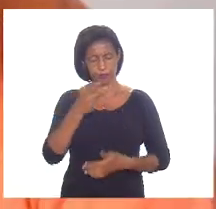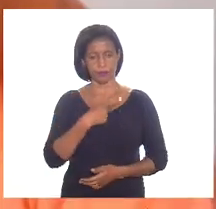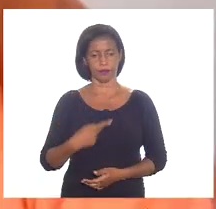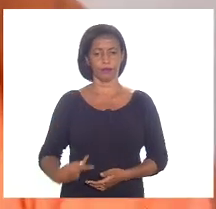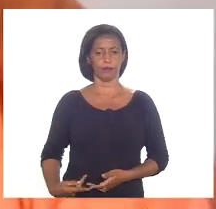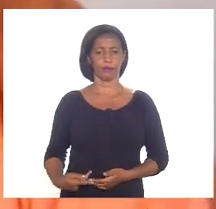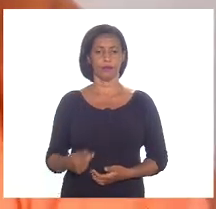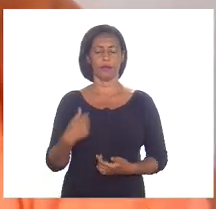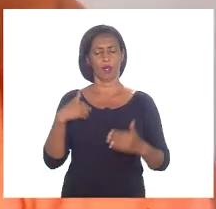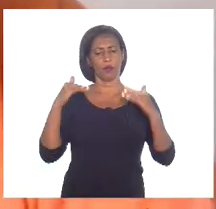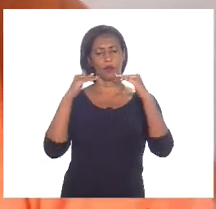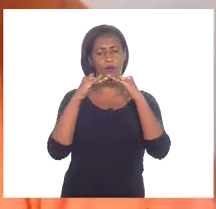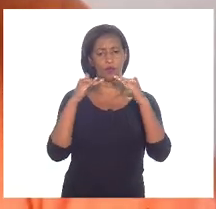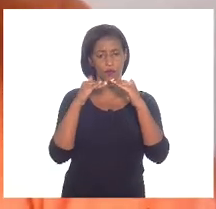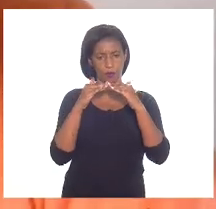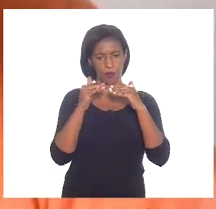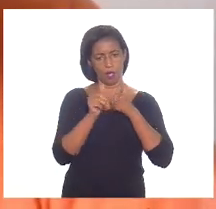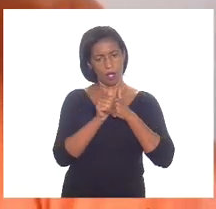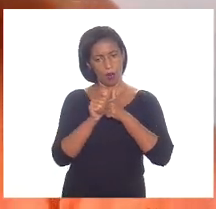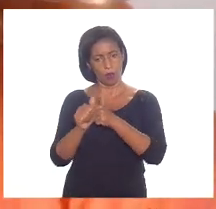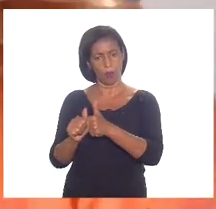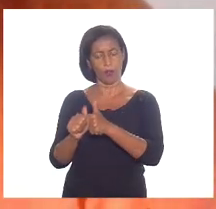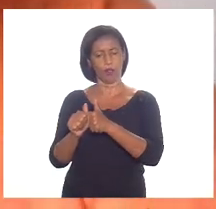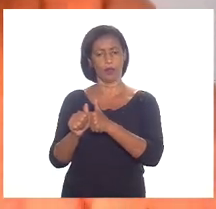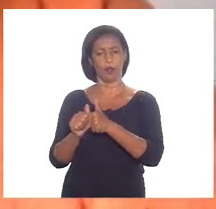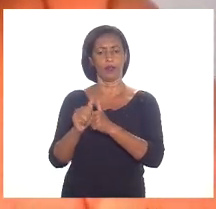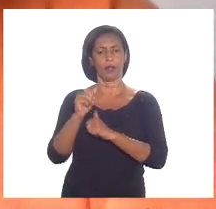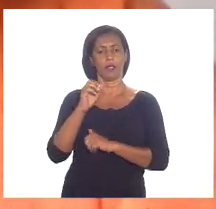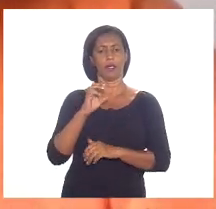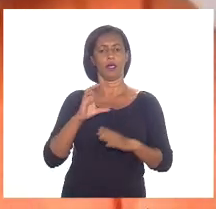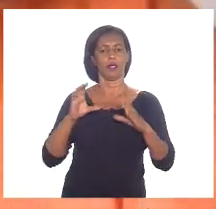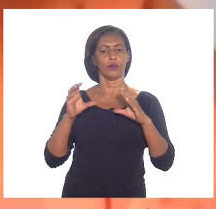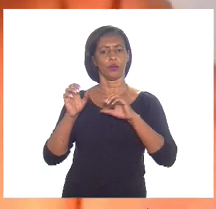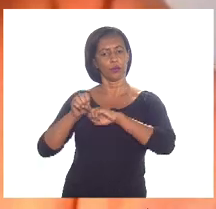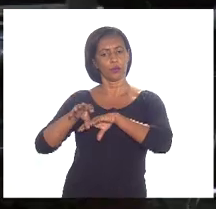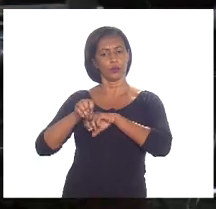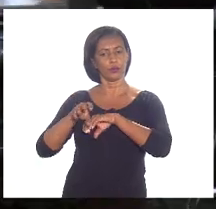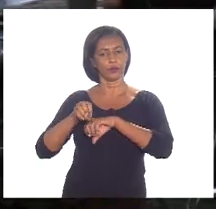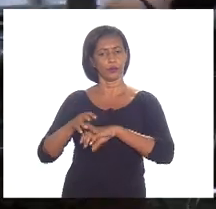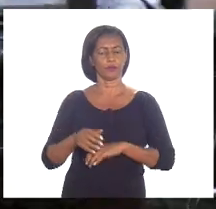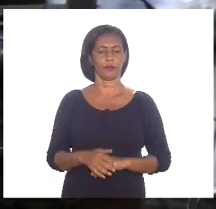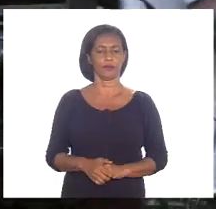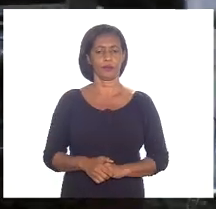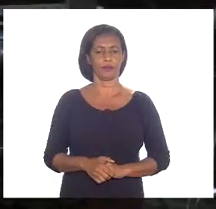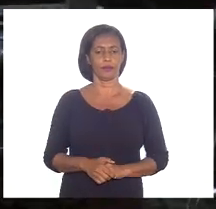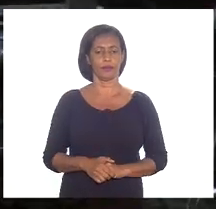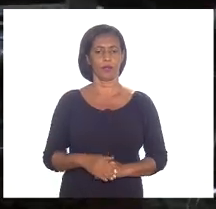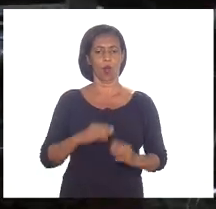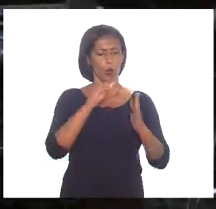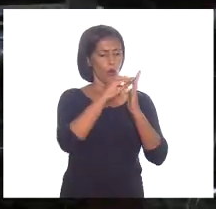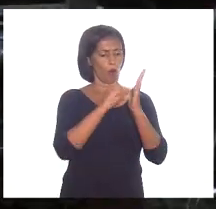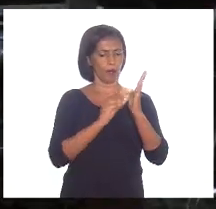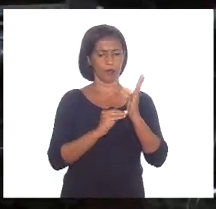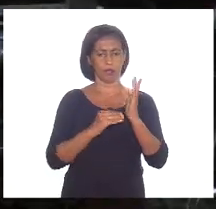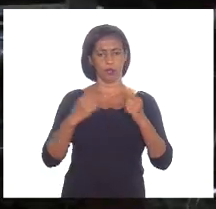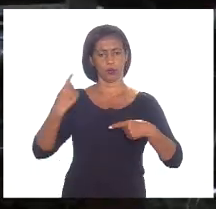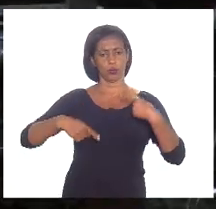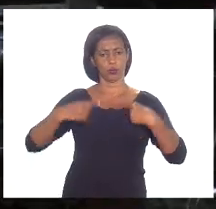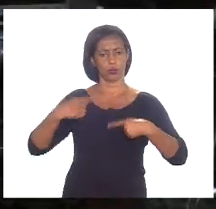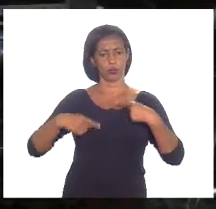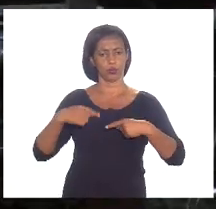Presidente parecer favorável acompanhando o parecer da comissão de educação com os pareceres emitidos em discussão